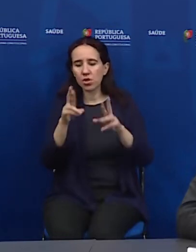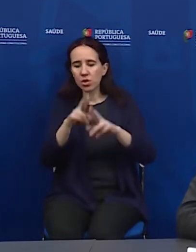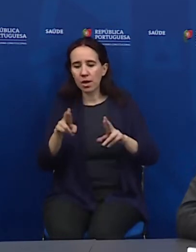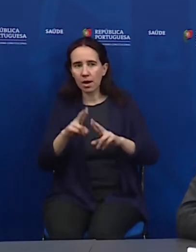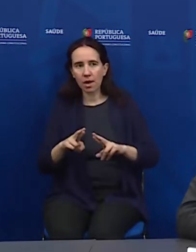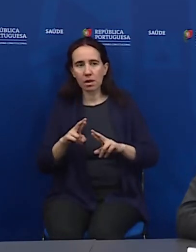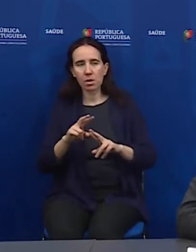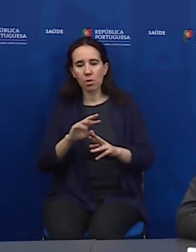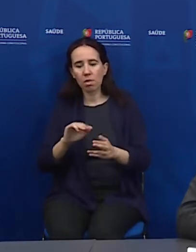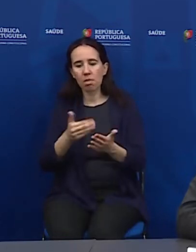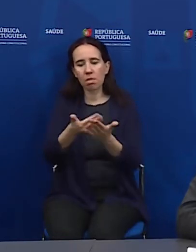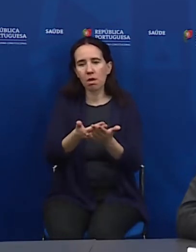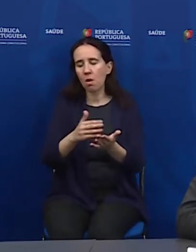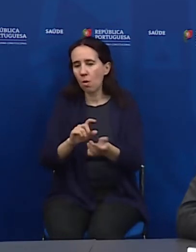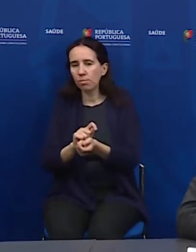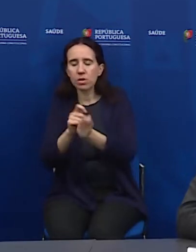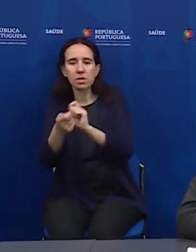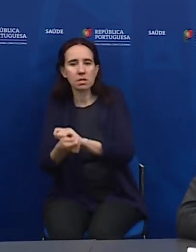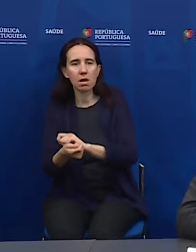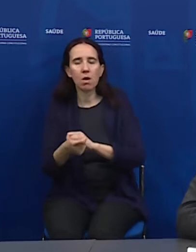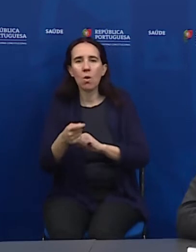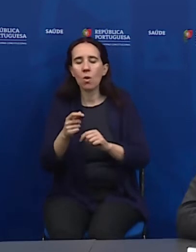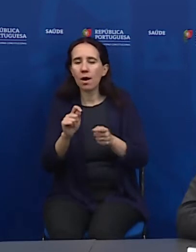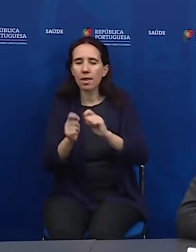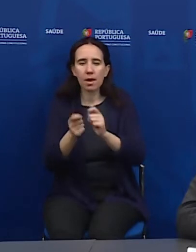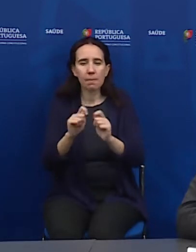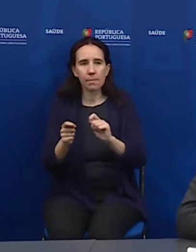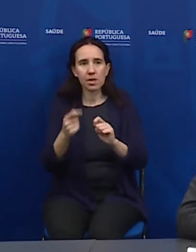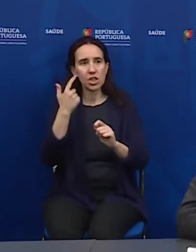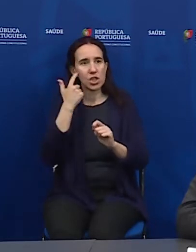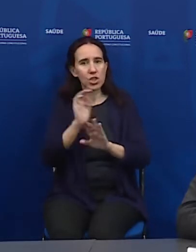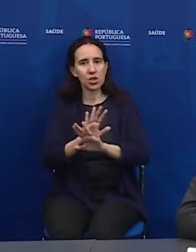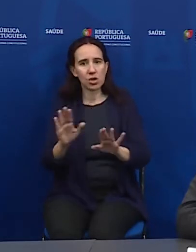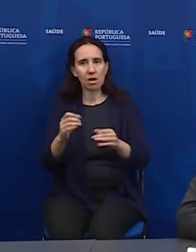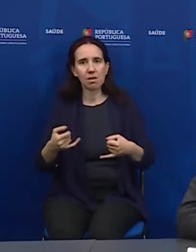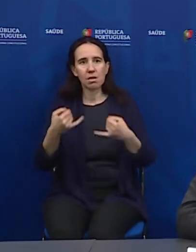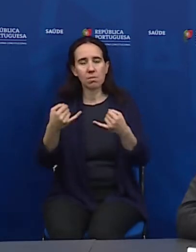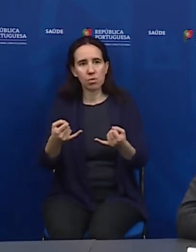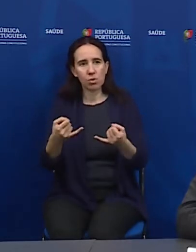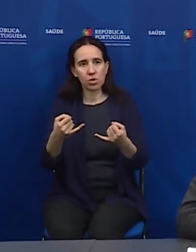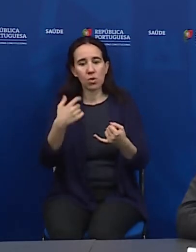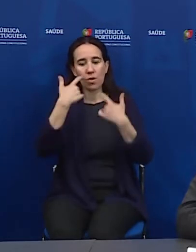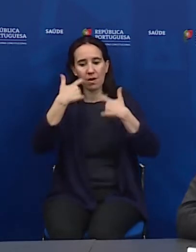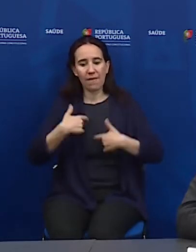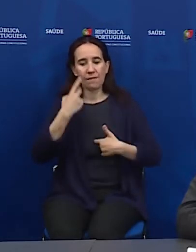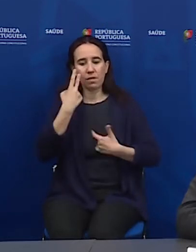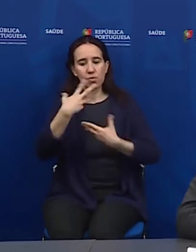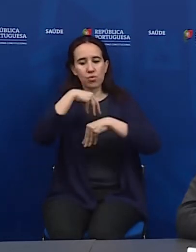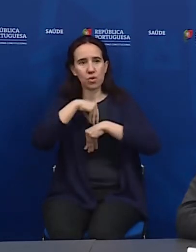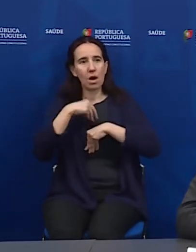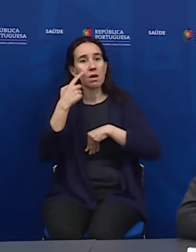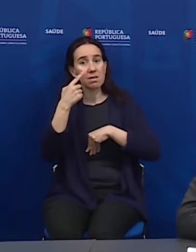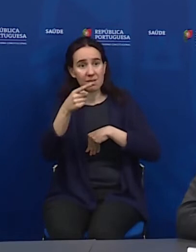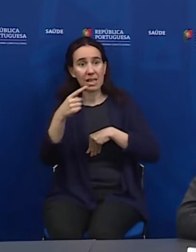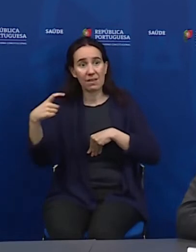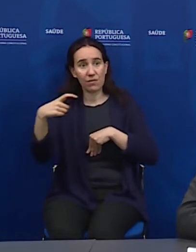seja por mutação, seja por mecanismos de adaptação depois de estar dentro de um ser vivo. Repare, os